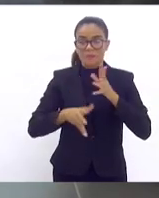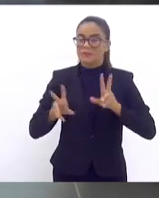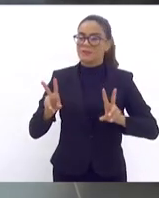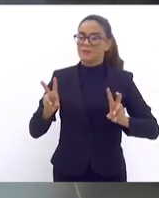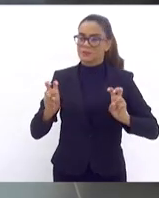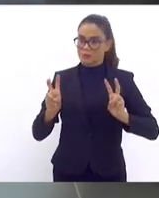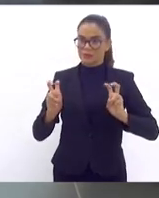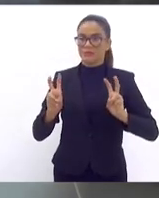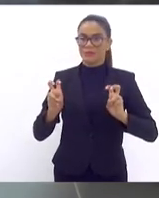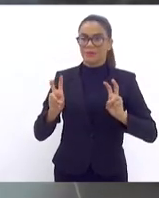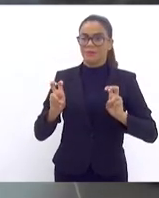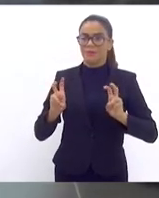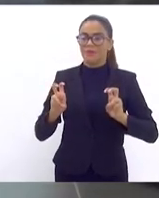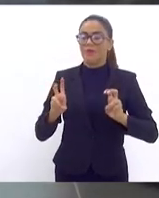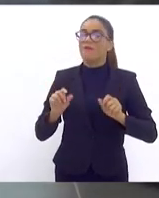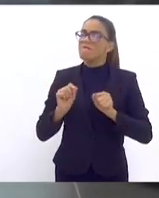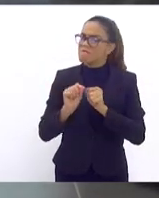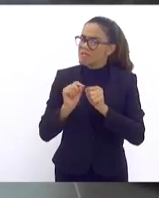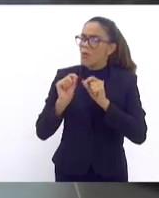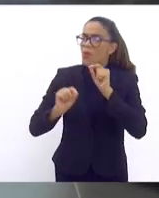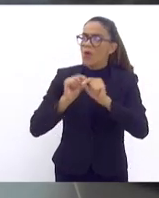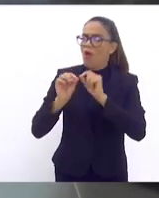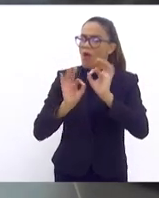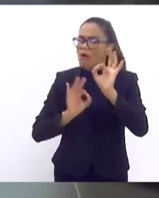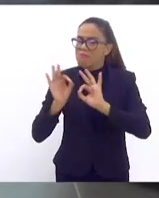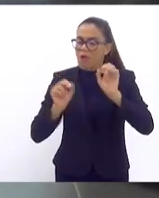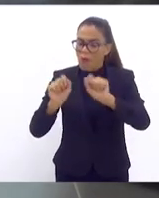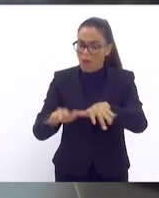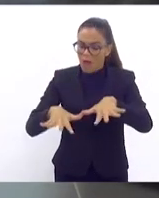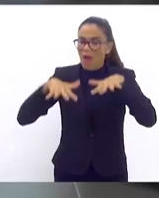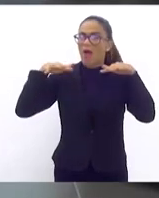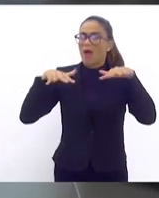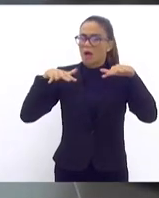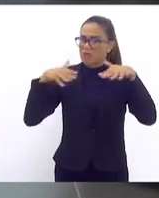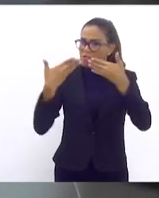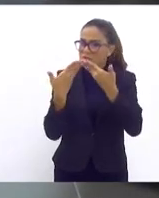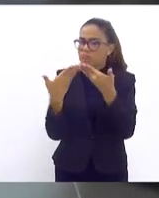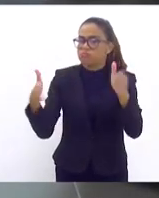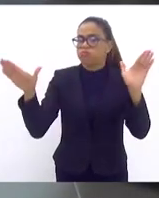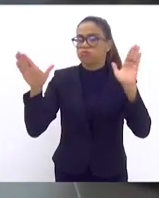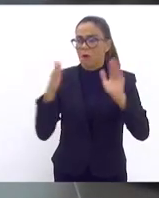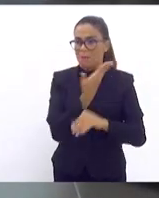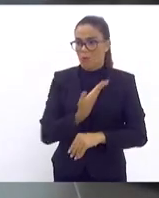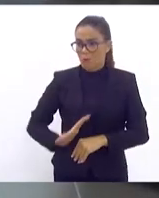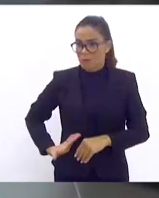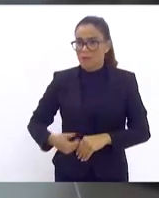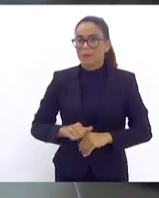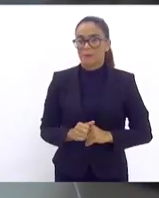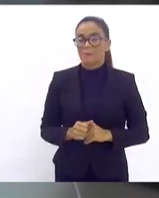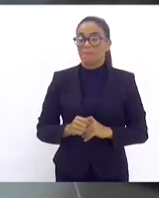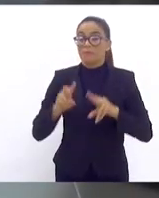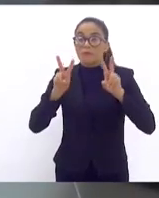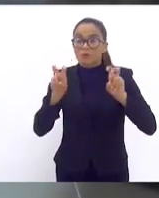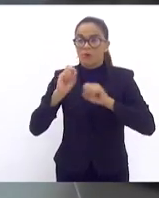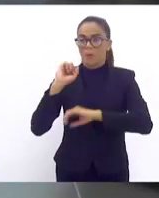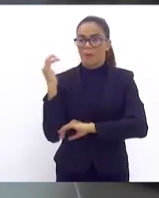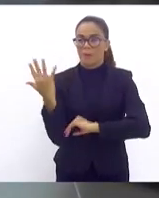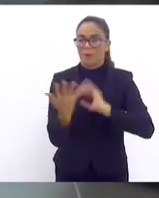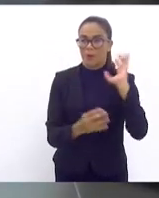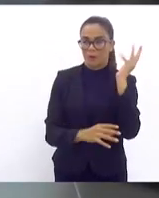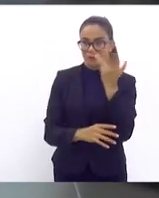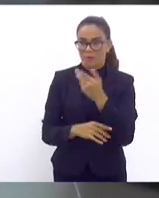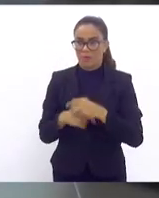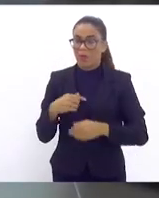fizesse uma audiência pública, né, pela Comissão de Meio Ambiente. Não? O meu voto foi